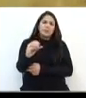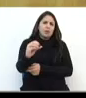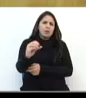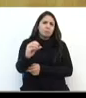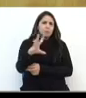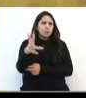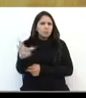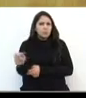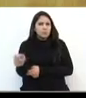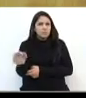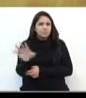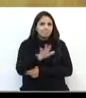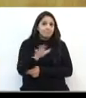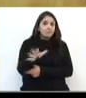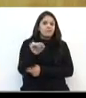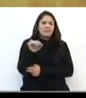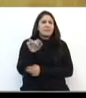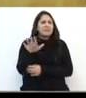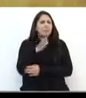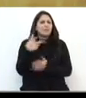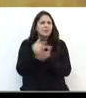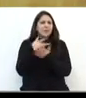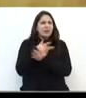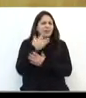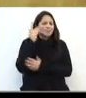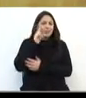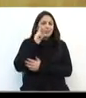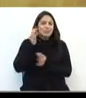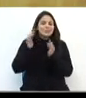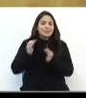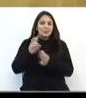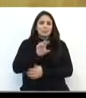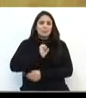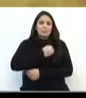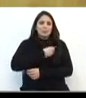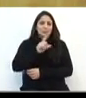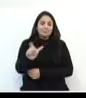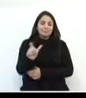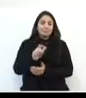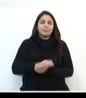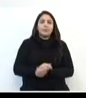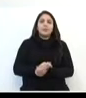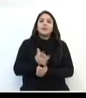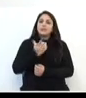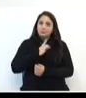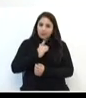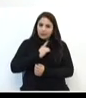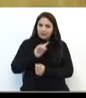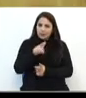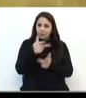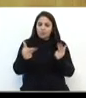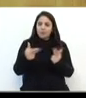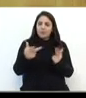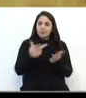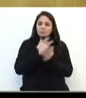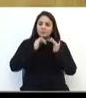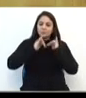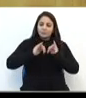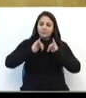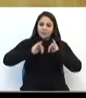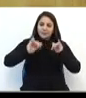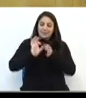milhões, mas esse número eu posso estar equivocado. Mas existe